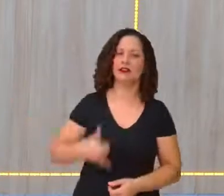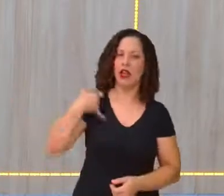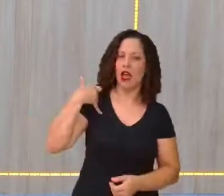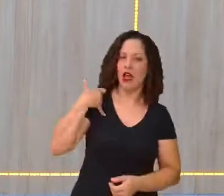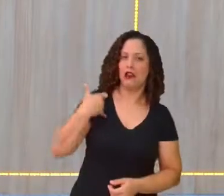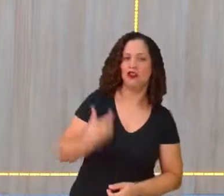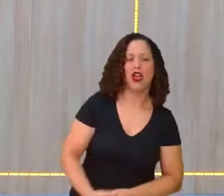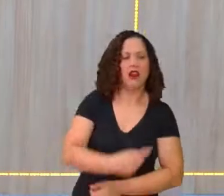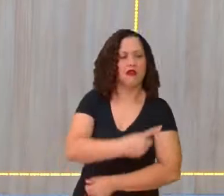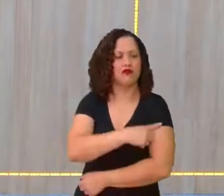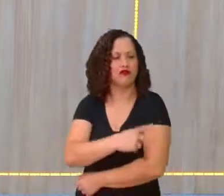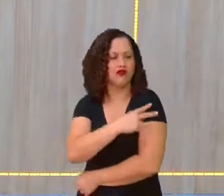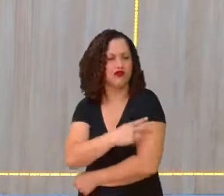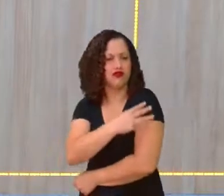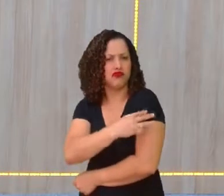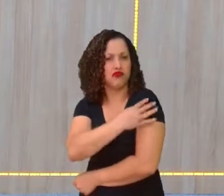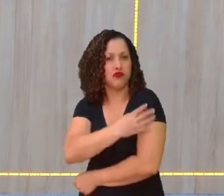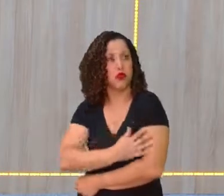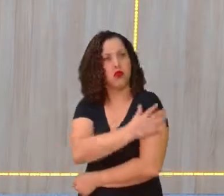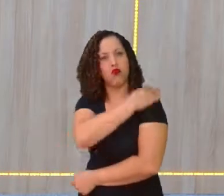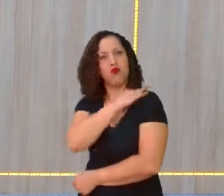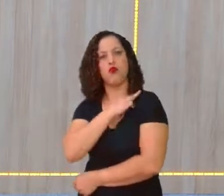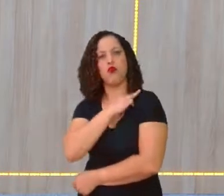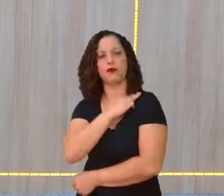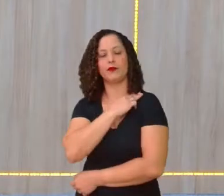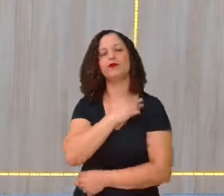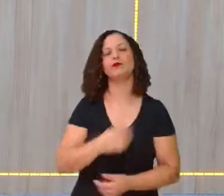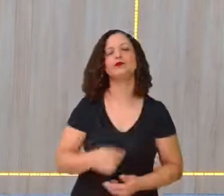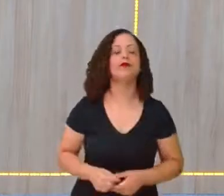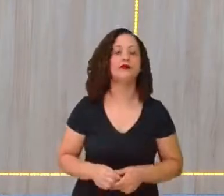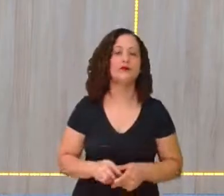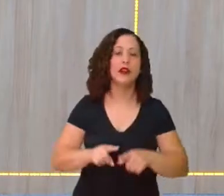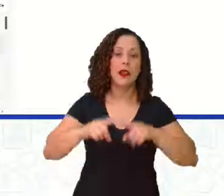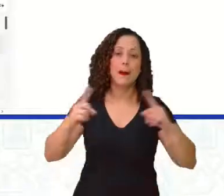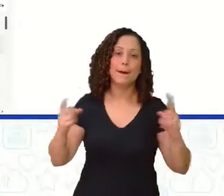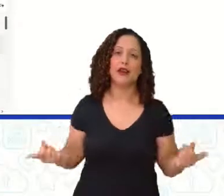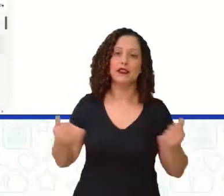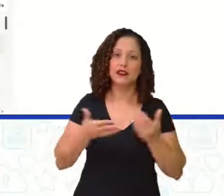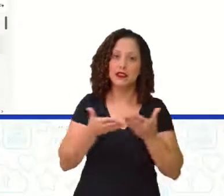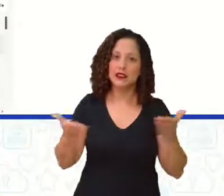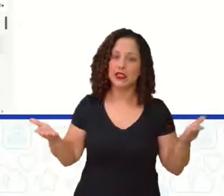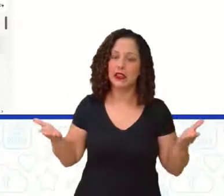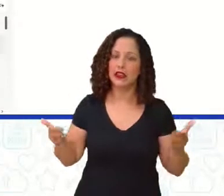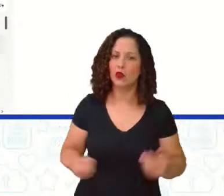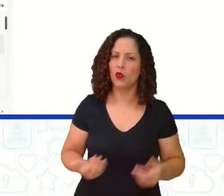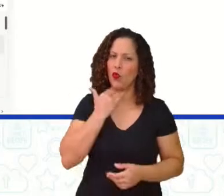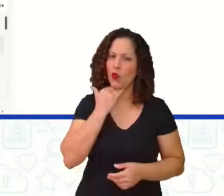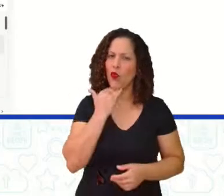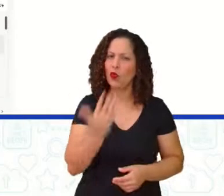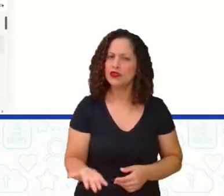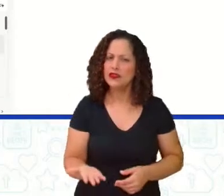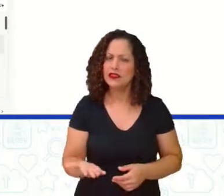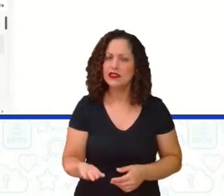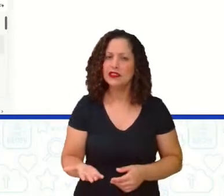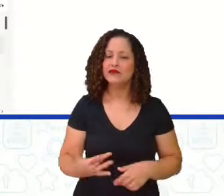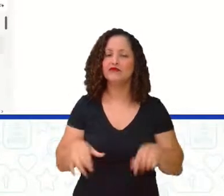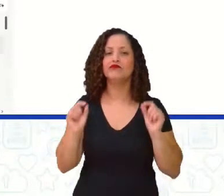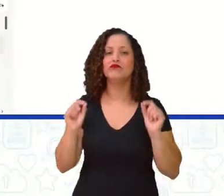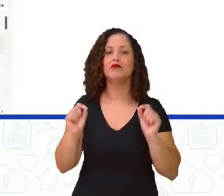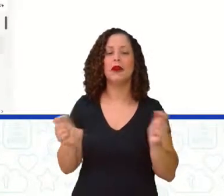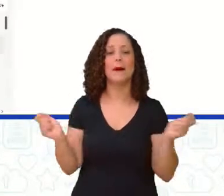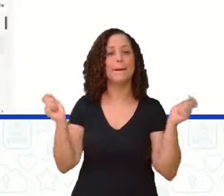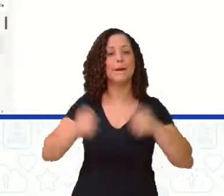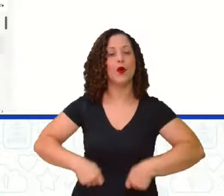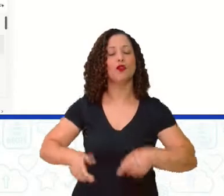né? Tudo que vocês quiserem ver lá no nosso canal. Então, se não conseguir acessar o QR Code que está aí na tela, vocês podem colocar na barra